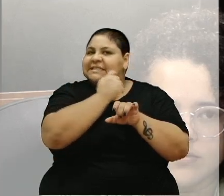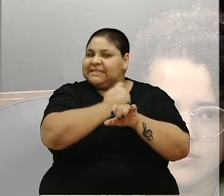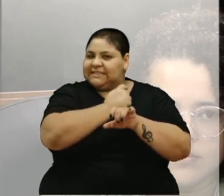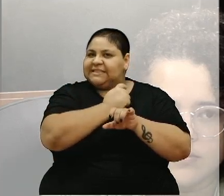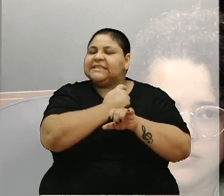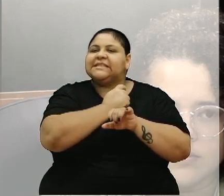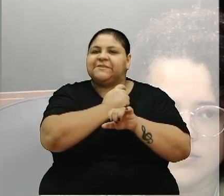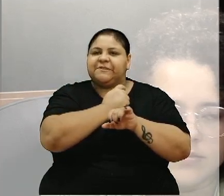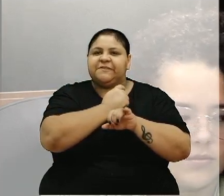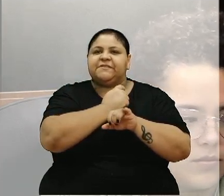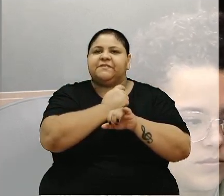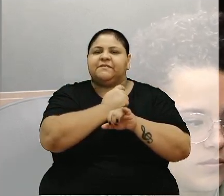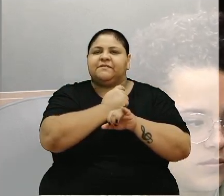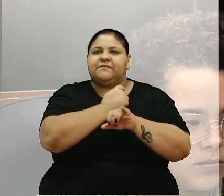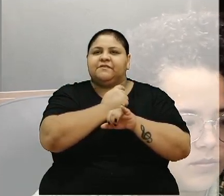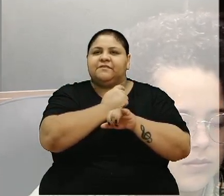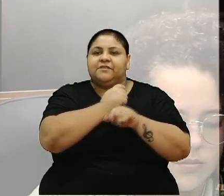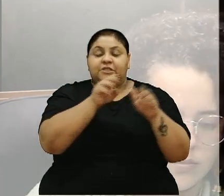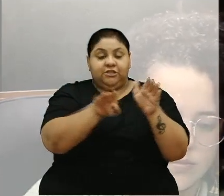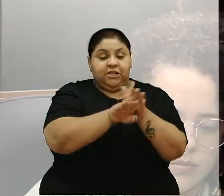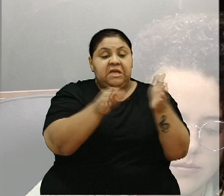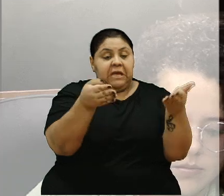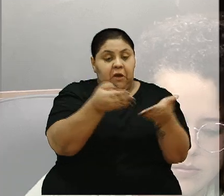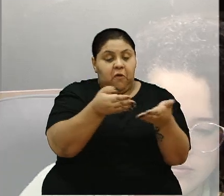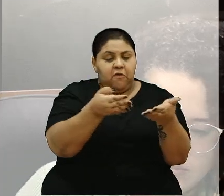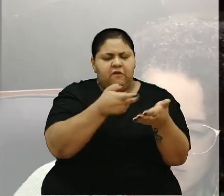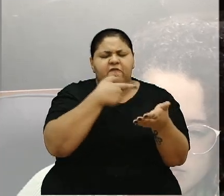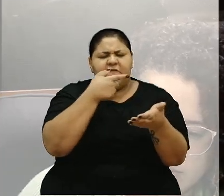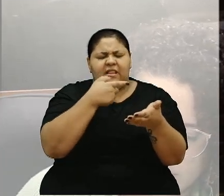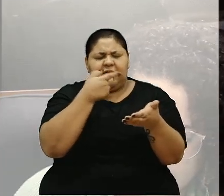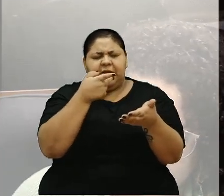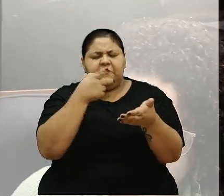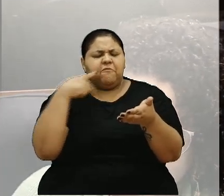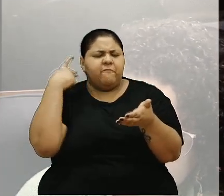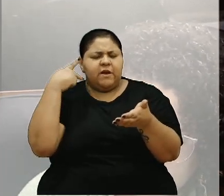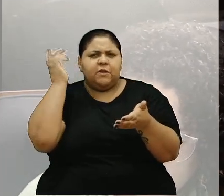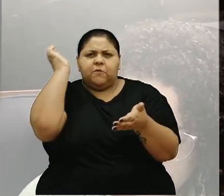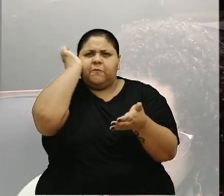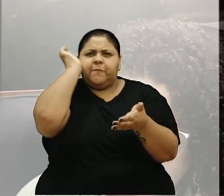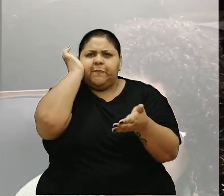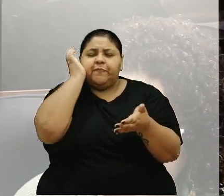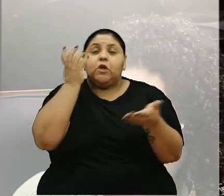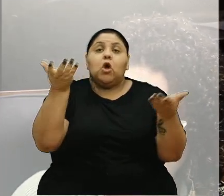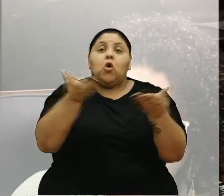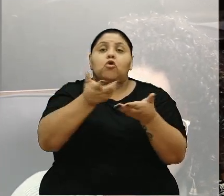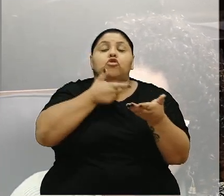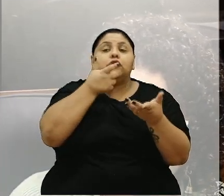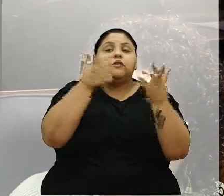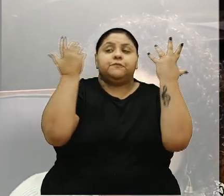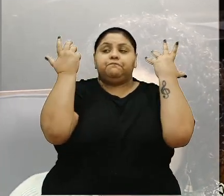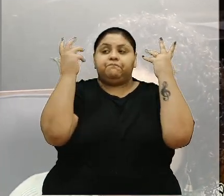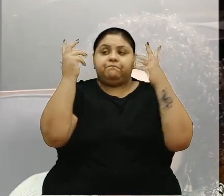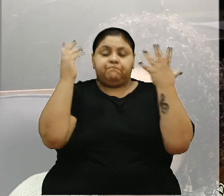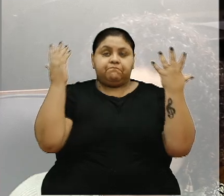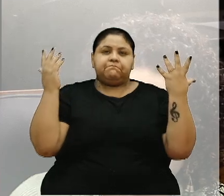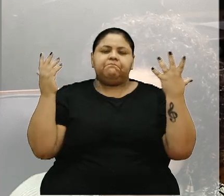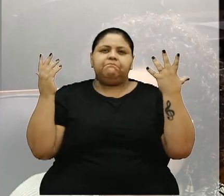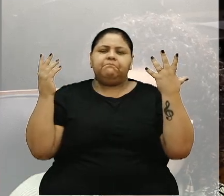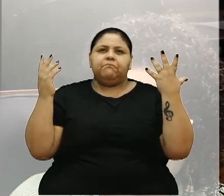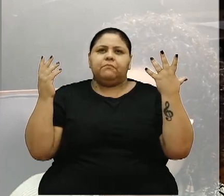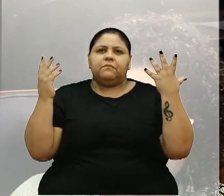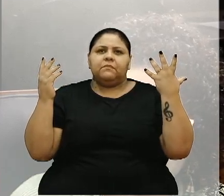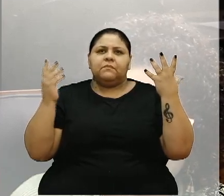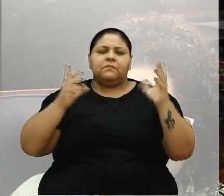com o vereador Cadore e queria fazer um voto de congratulação. E o voto de congratulação vai